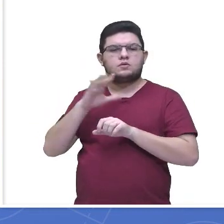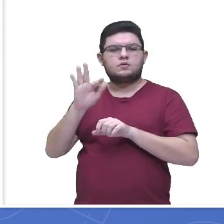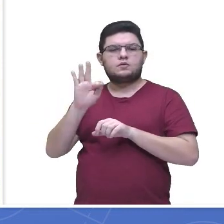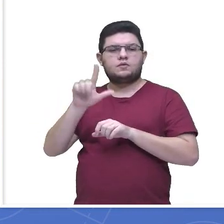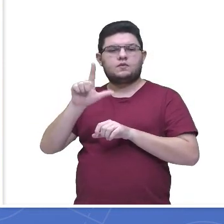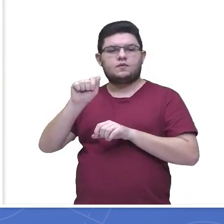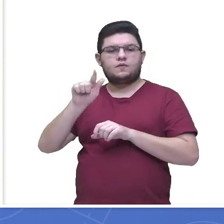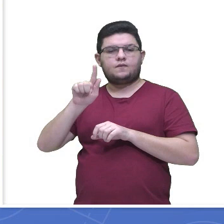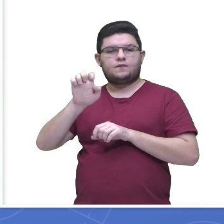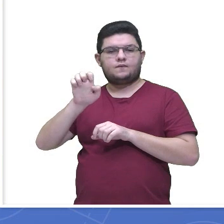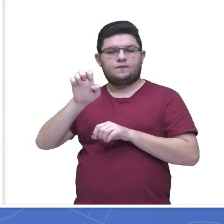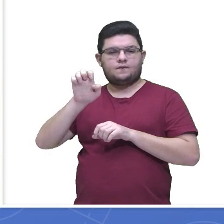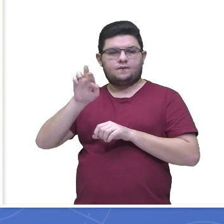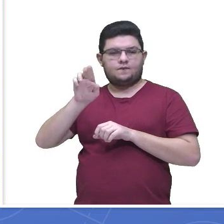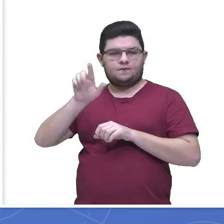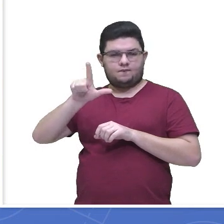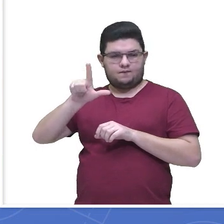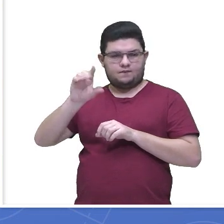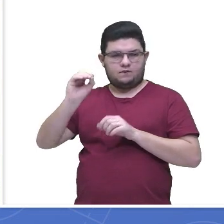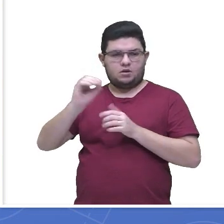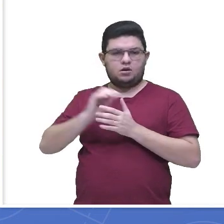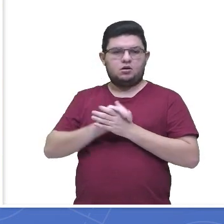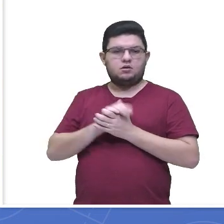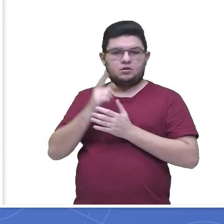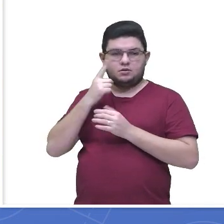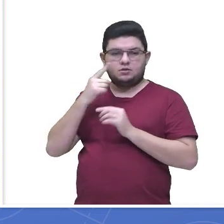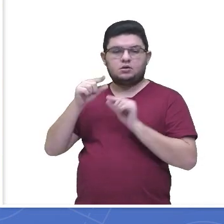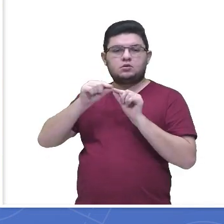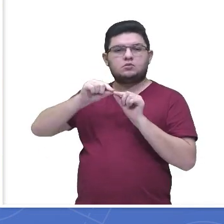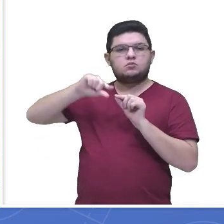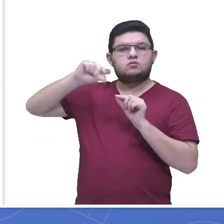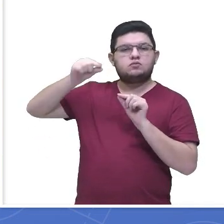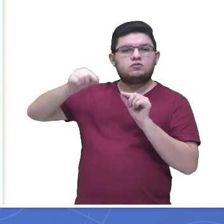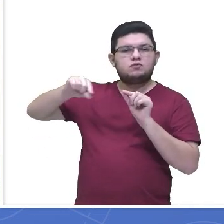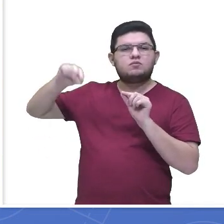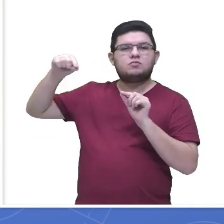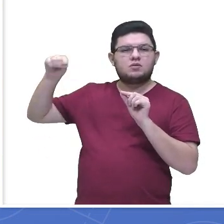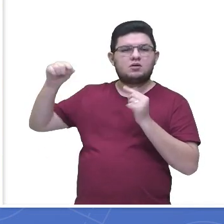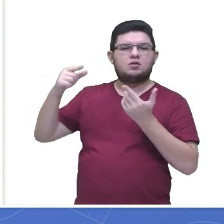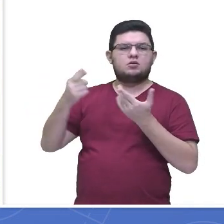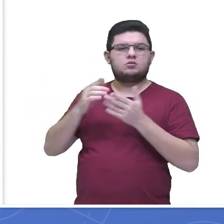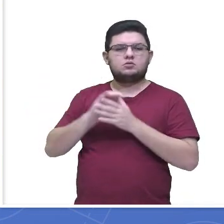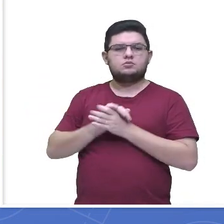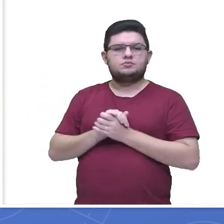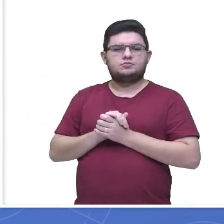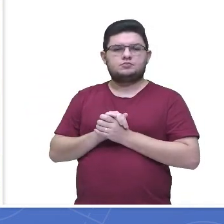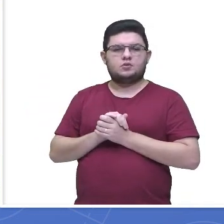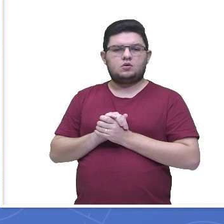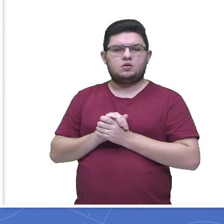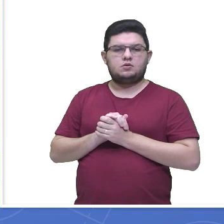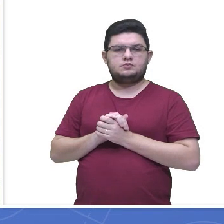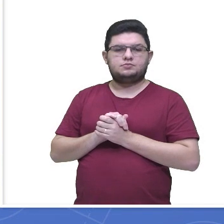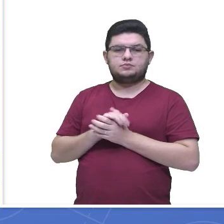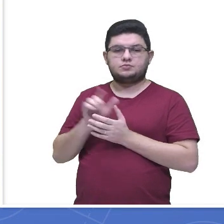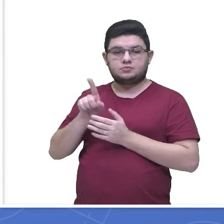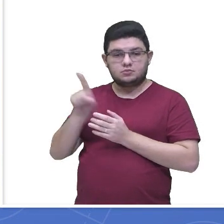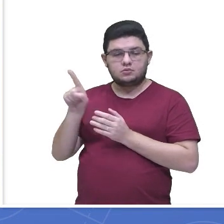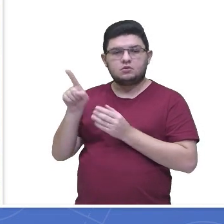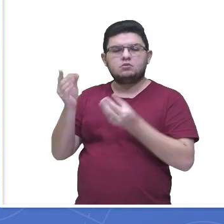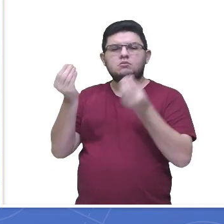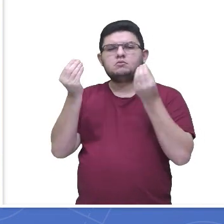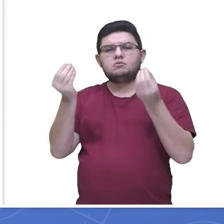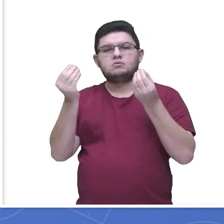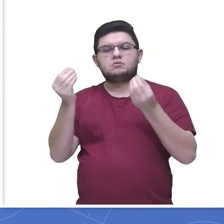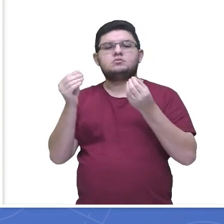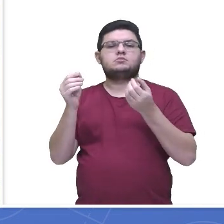essa espécie de cauda que a gente está visualizando aqui, ó. Então esse flagelo vai servir para que essa bactéria se